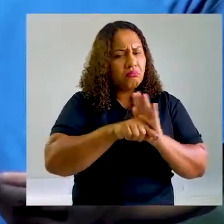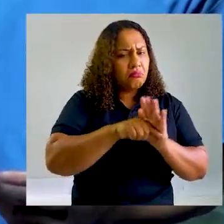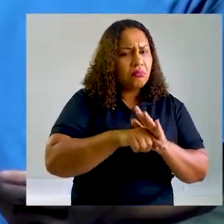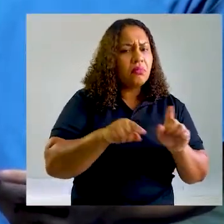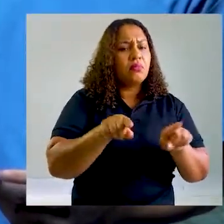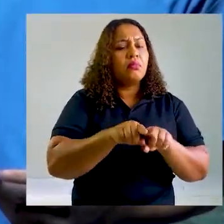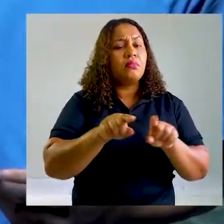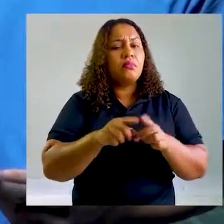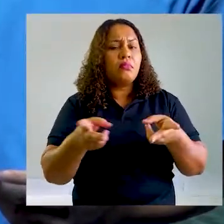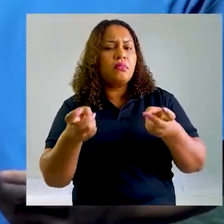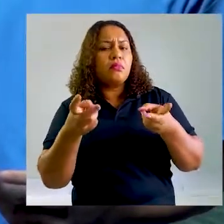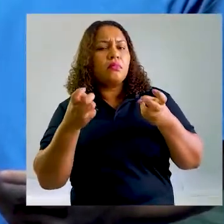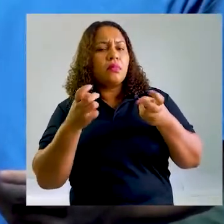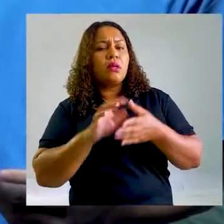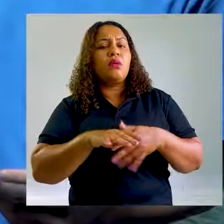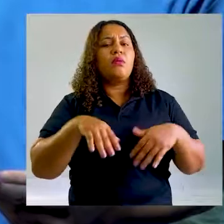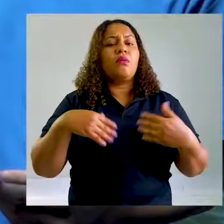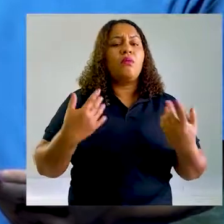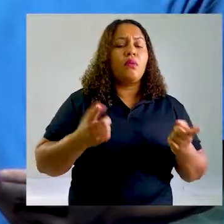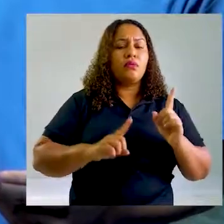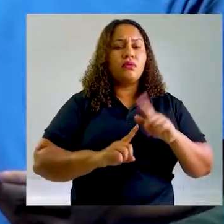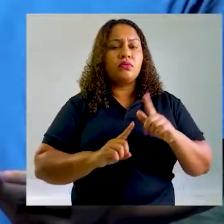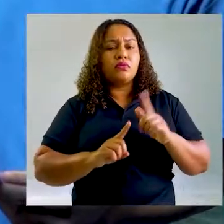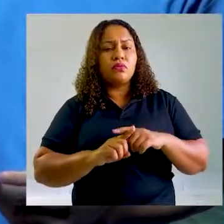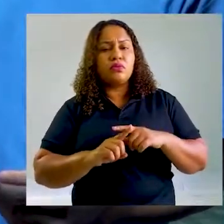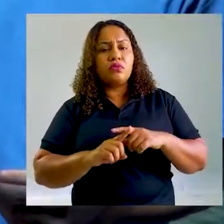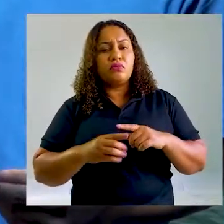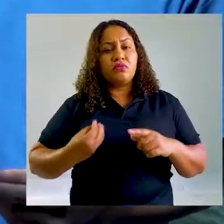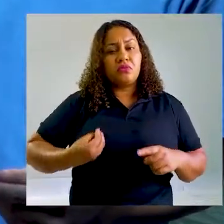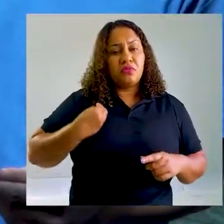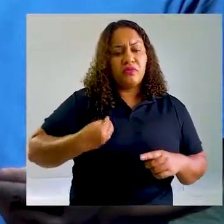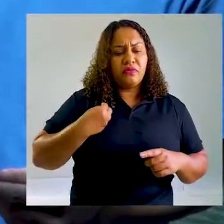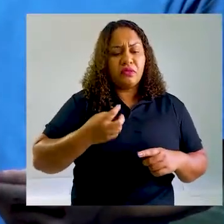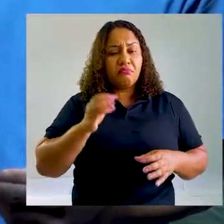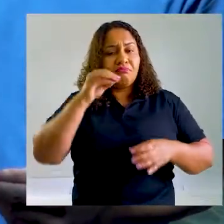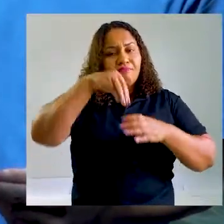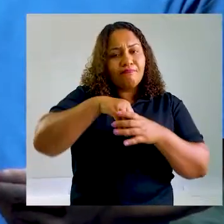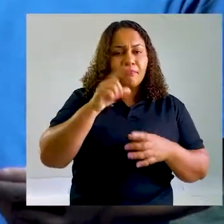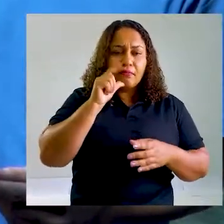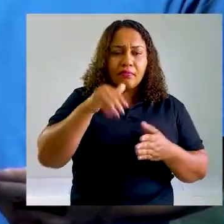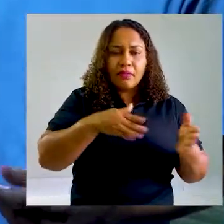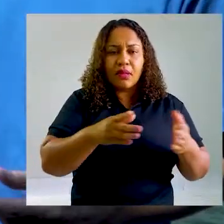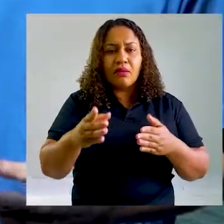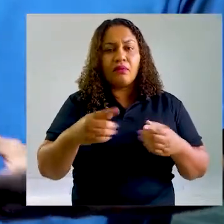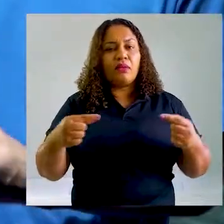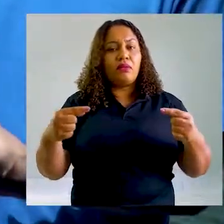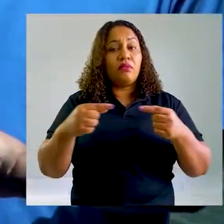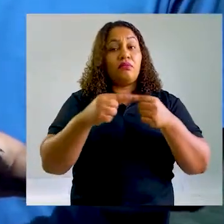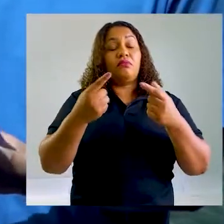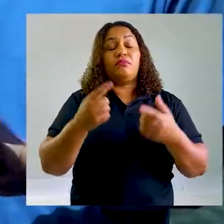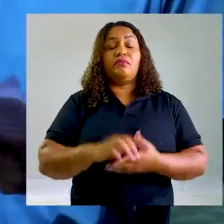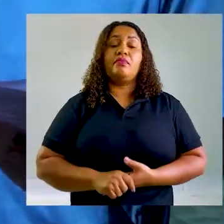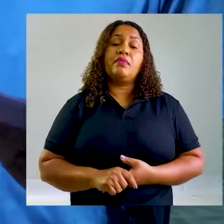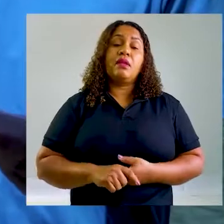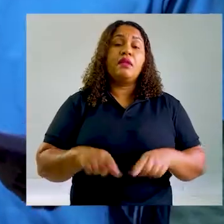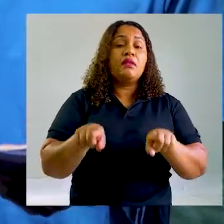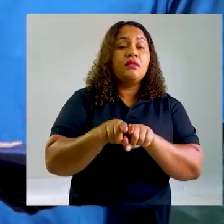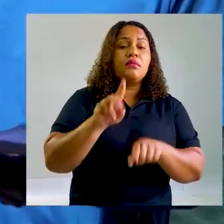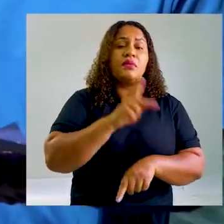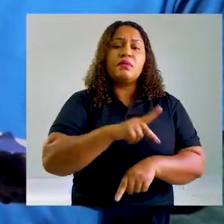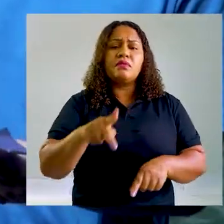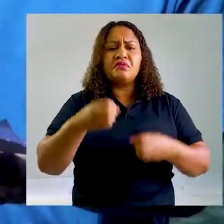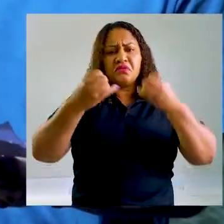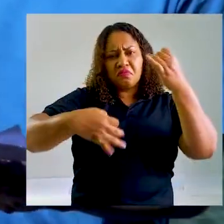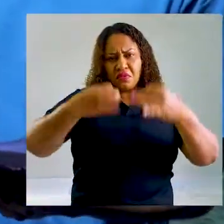aspectos bióticos, e os aspectos não vivos, os aspectos abióticos e a relação entre eles. Professor, o senhor falou sobre